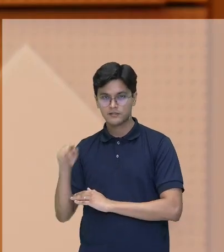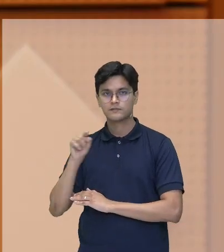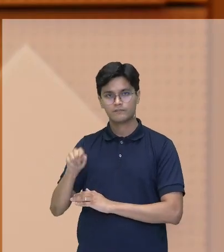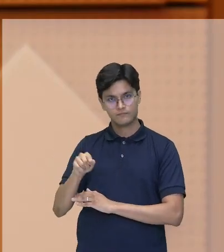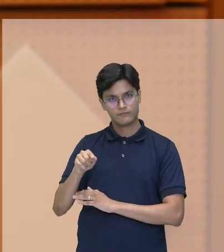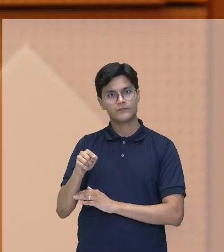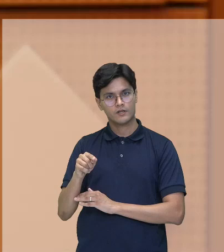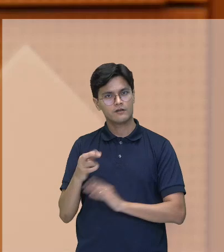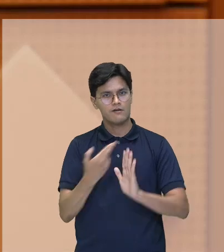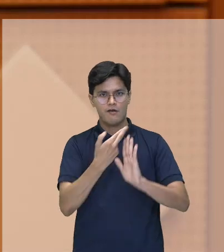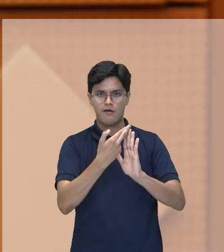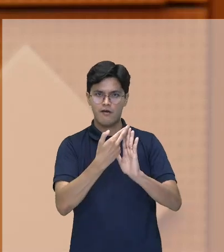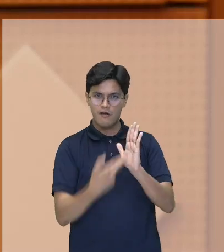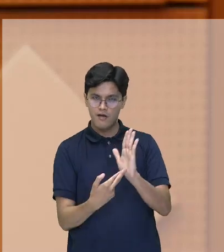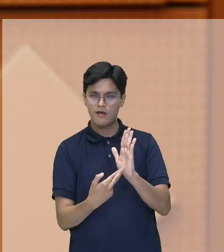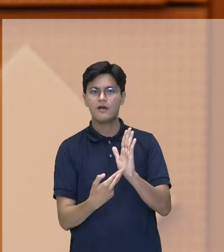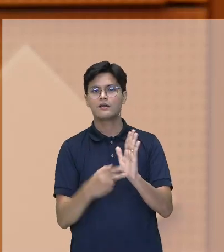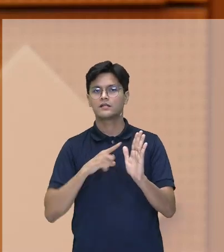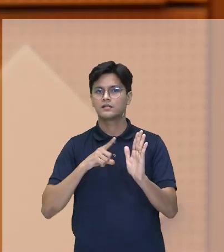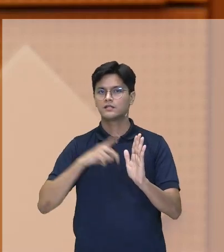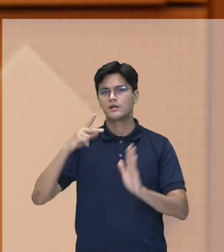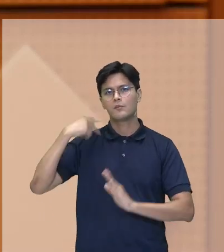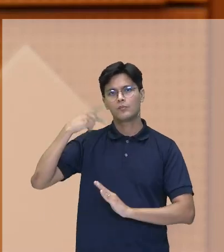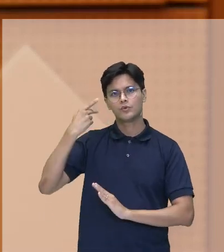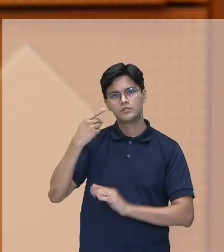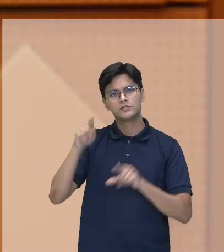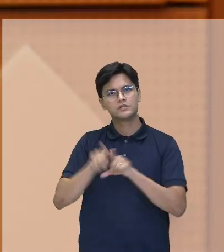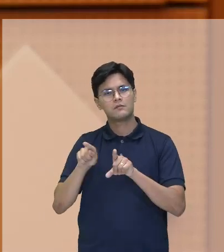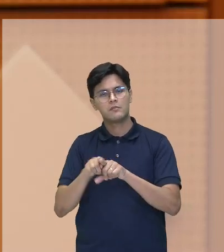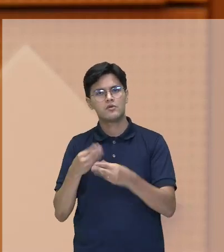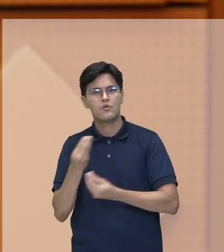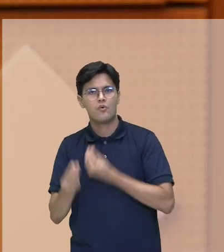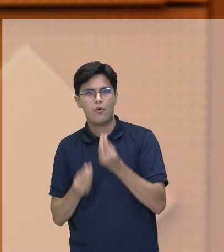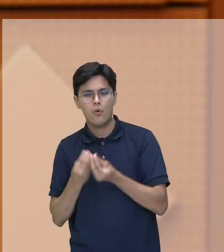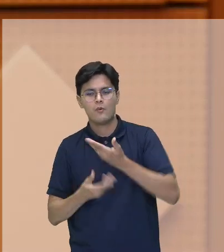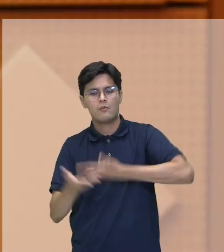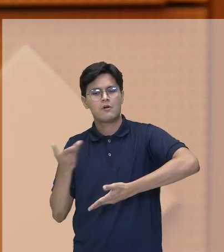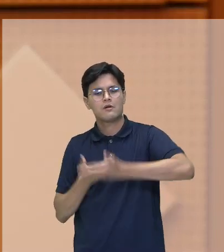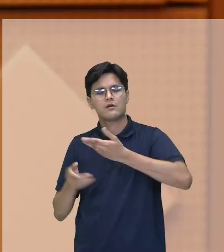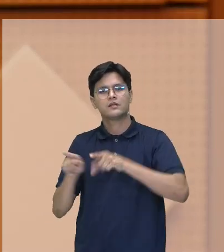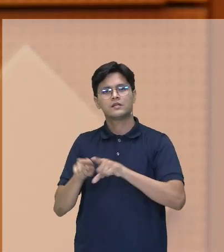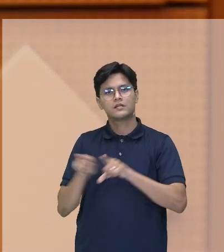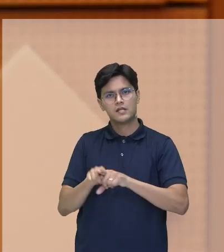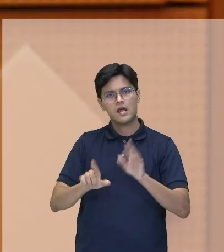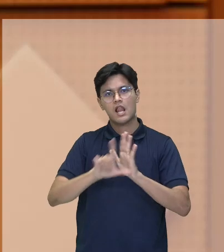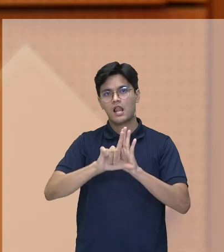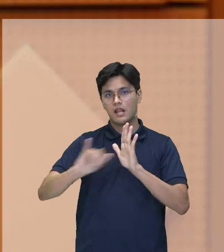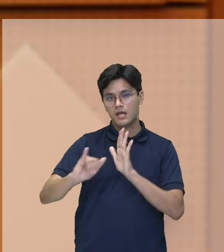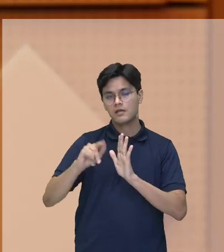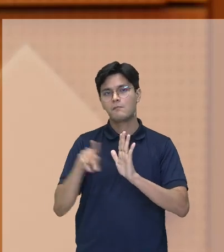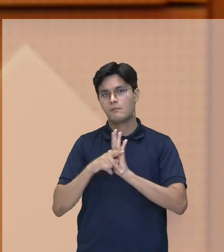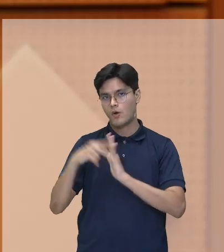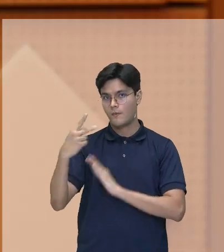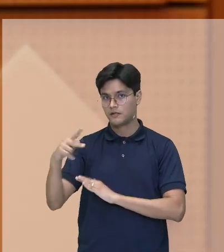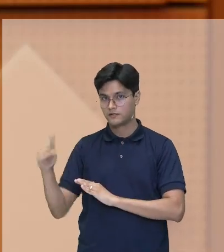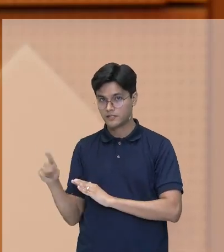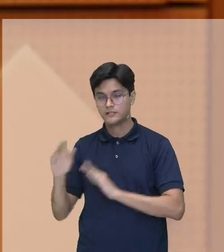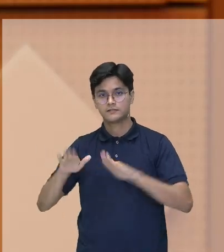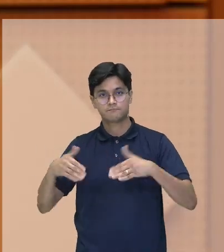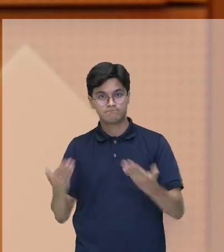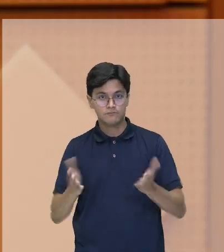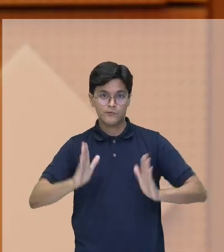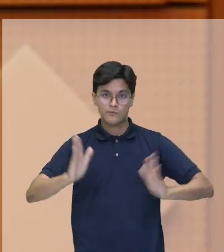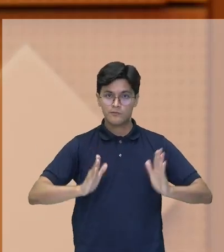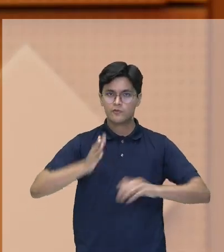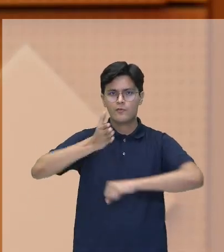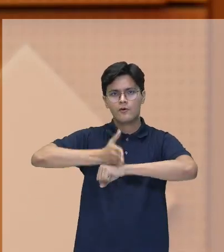terras dos senhores feudais, da nobreza. Então, surge essa nova classe social aí que a gente vai chamar de